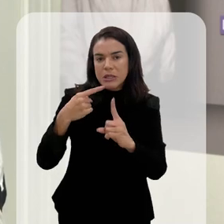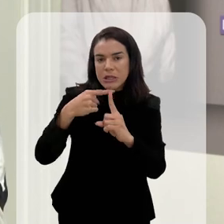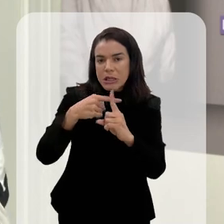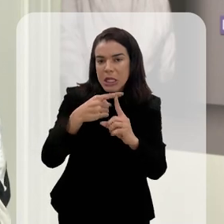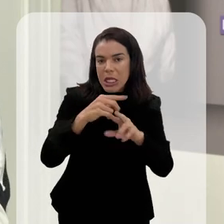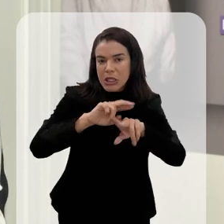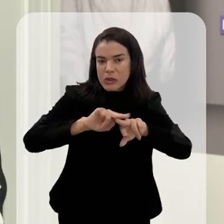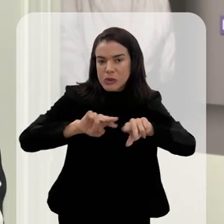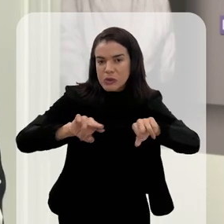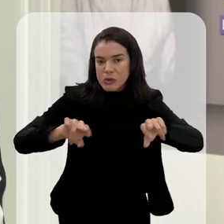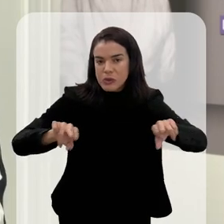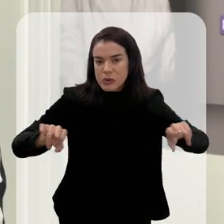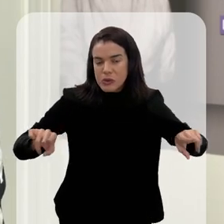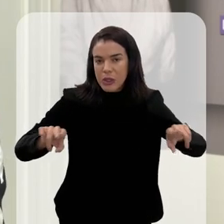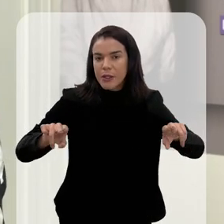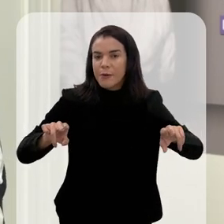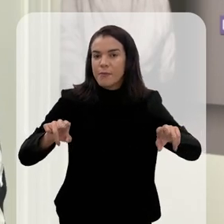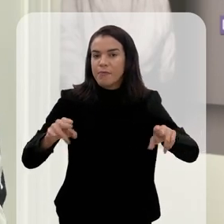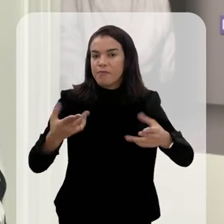da sua religião,